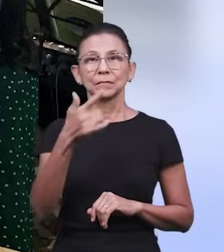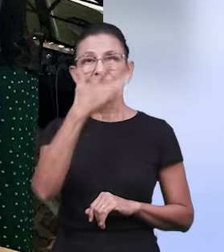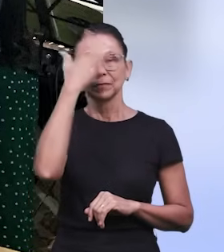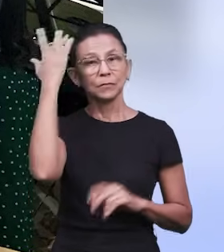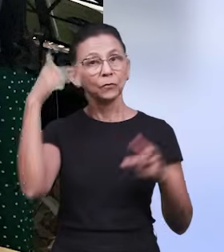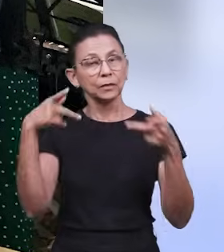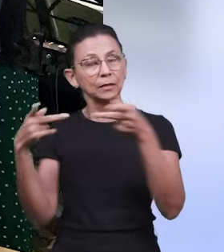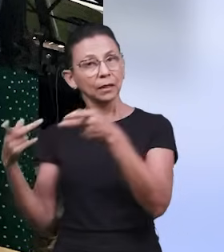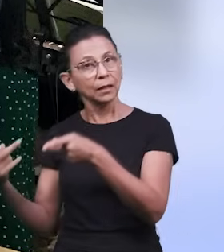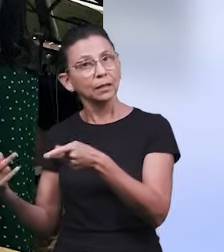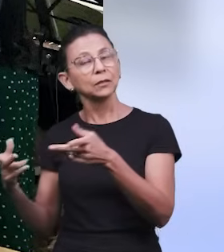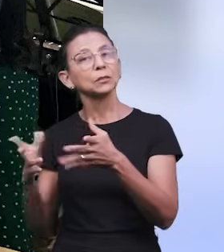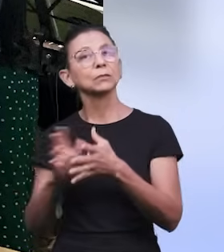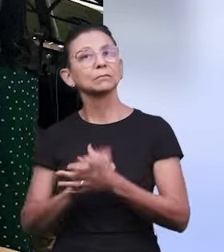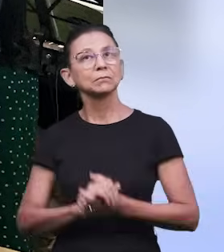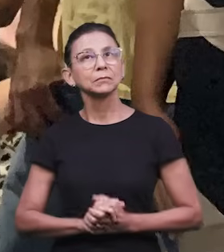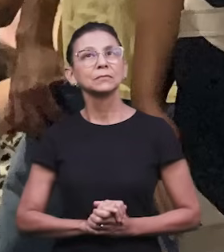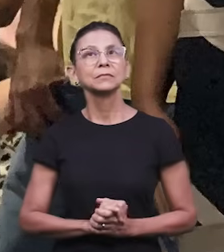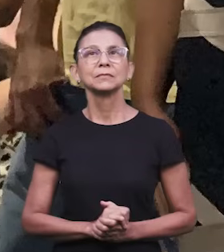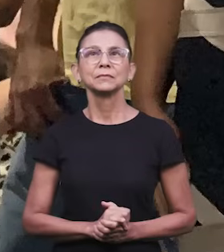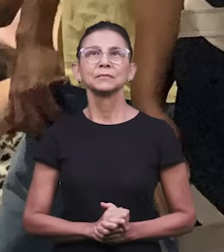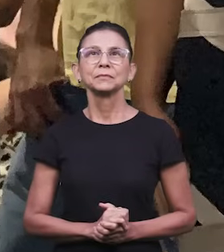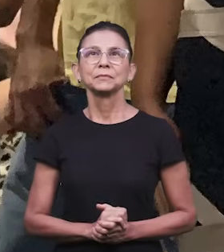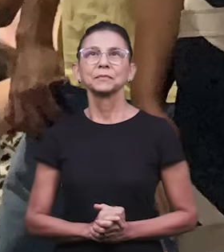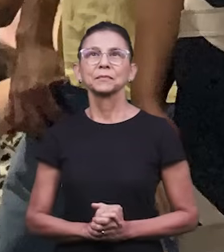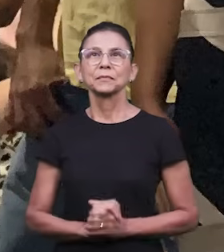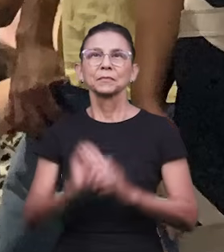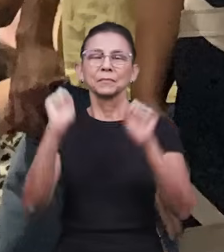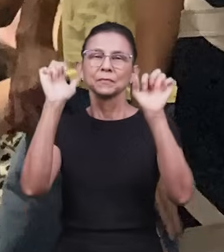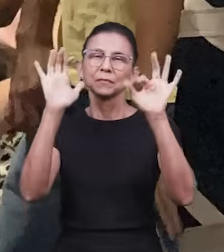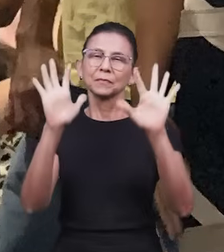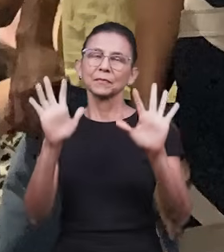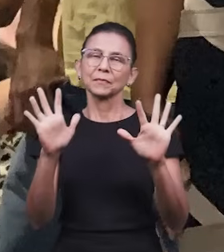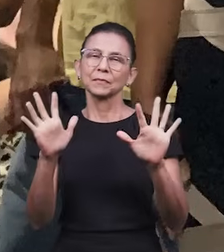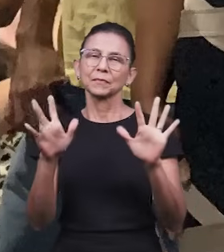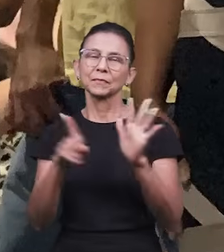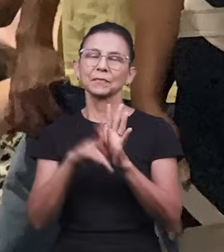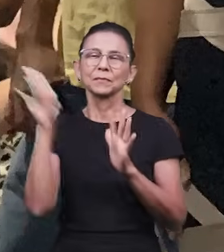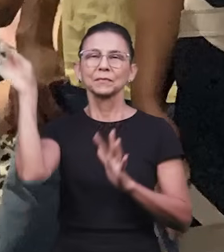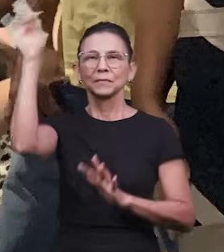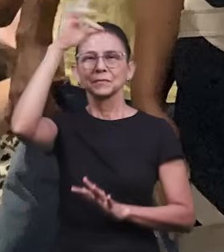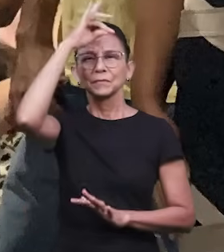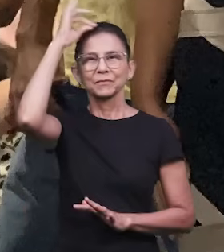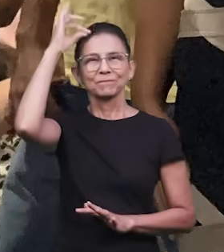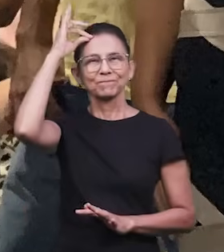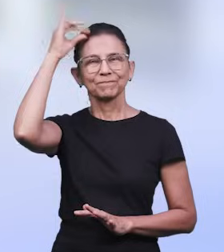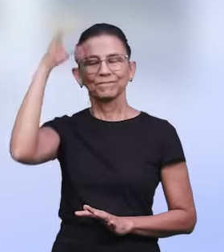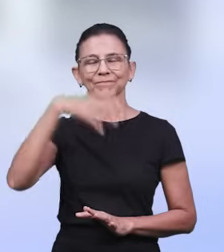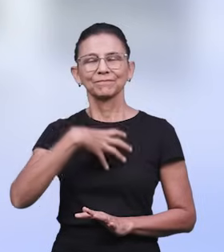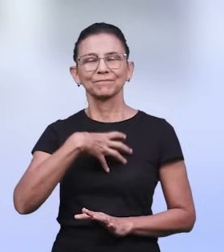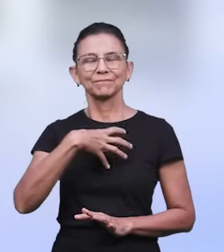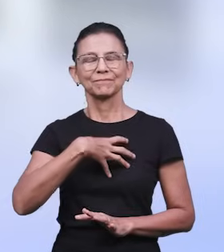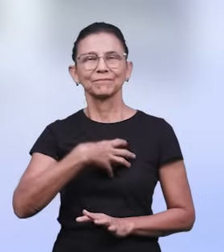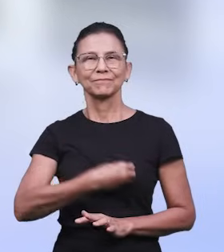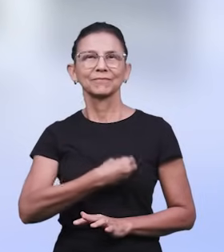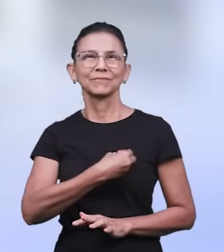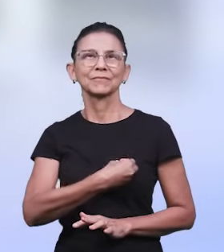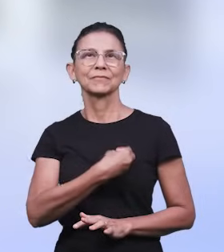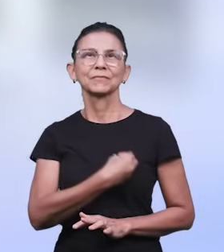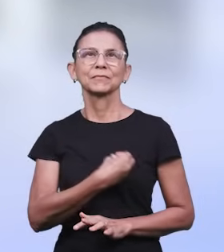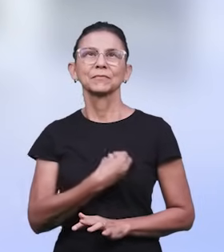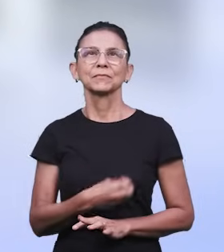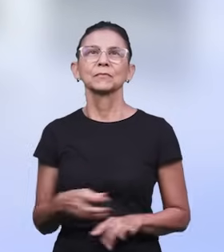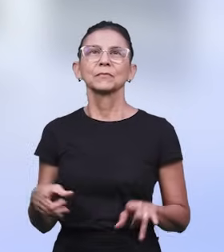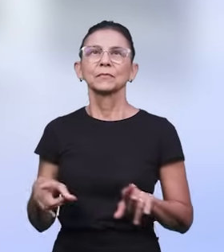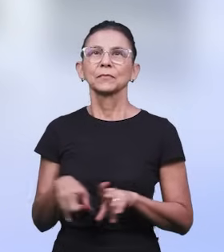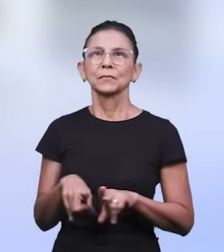foram renovados, desfrutando dos benefícios da operação do Espírito Santo no corpo. E lá na mesma cidade, o